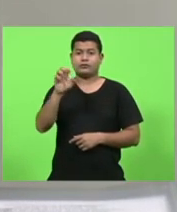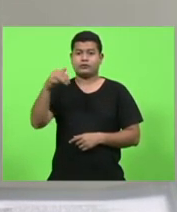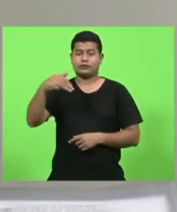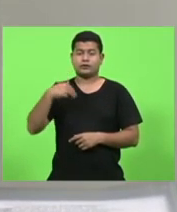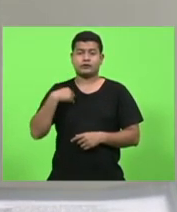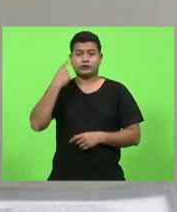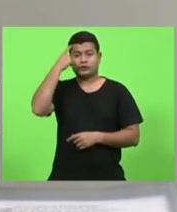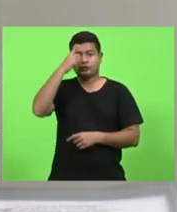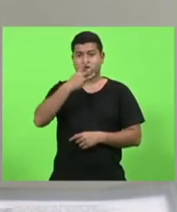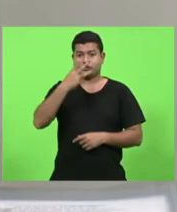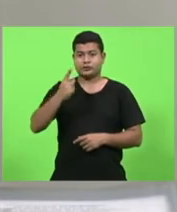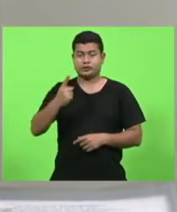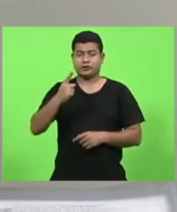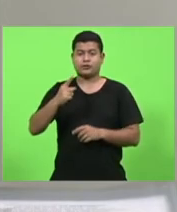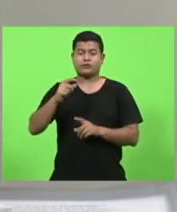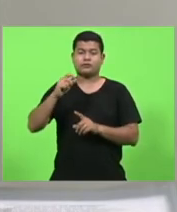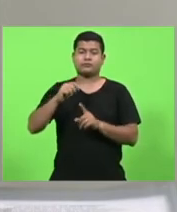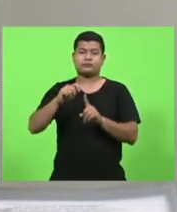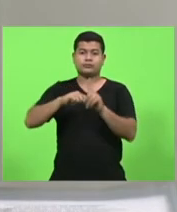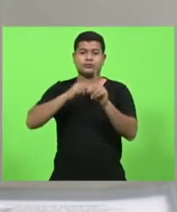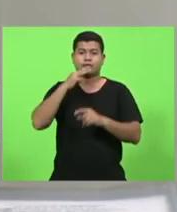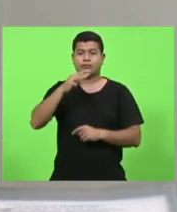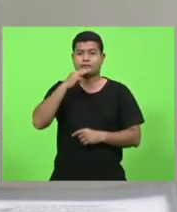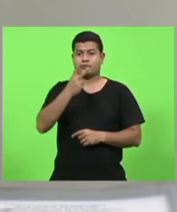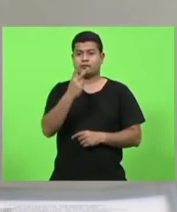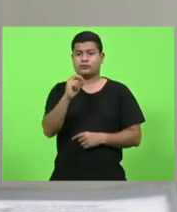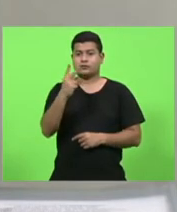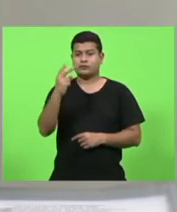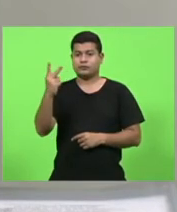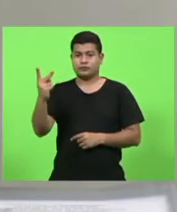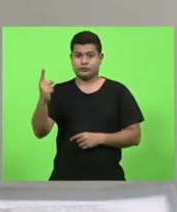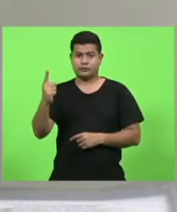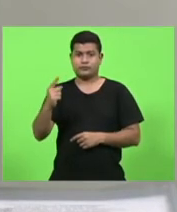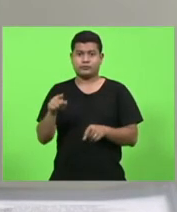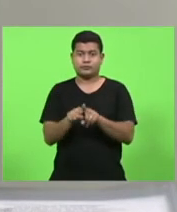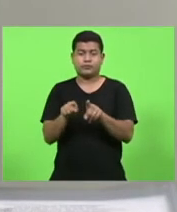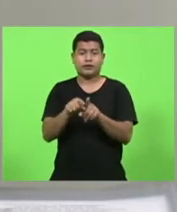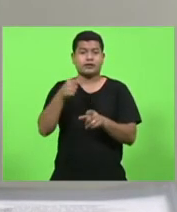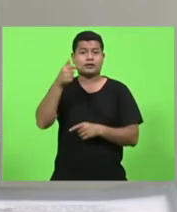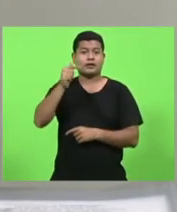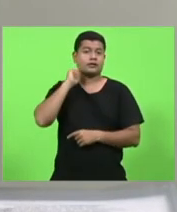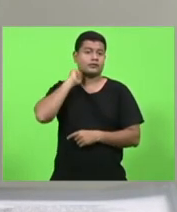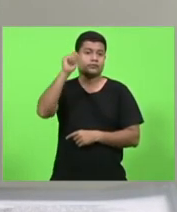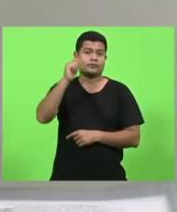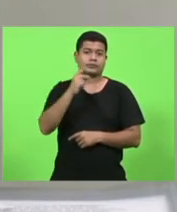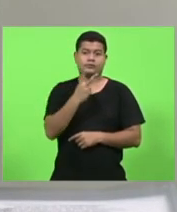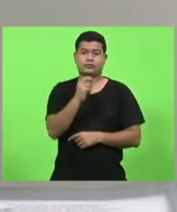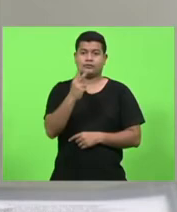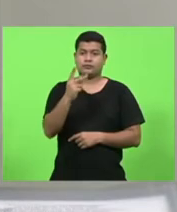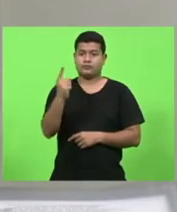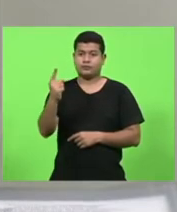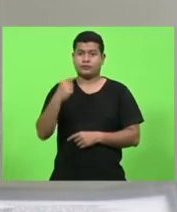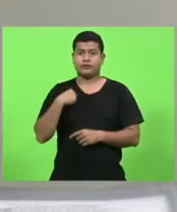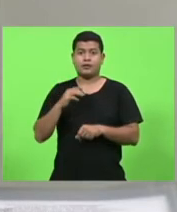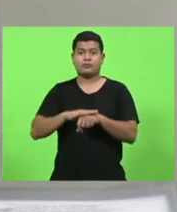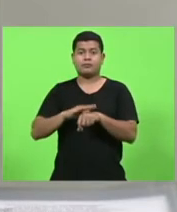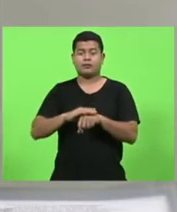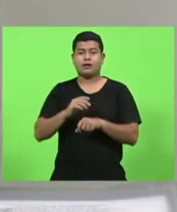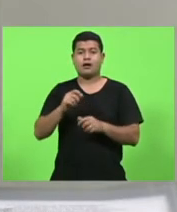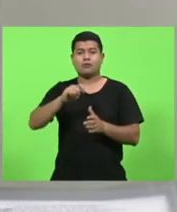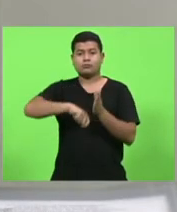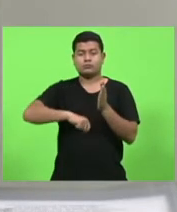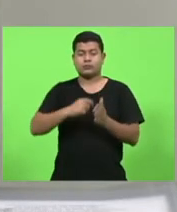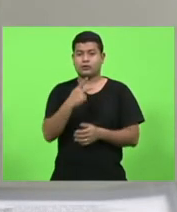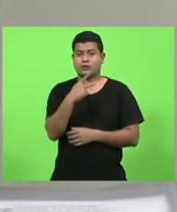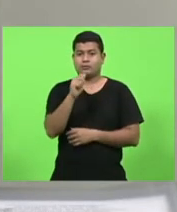março de 2021, e também de 7 de abril de 2021, pelo senhor Paulo Roberto Ferronato, de